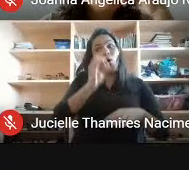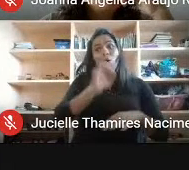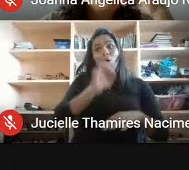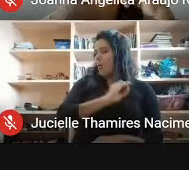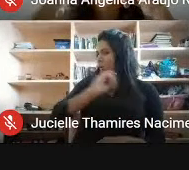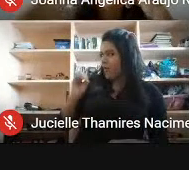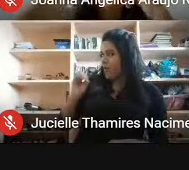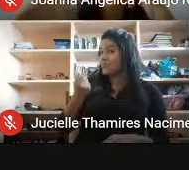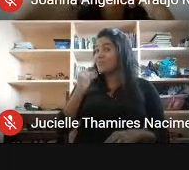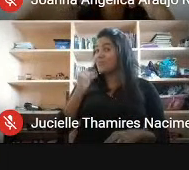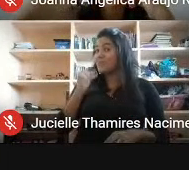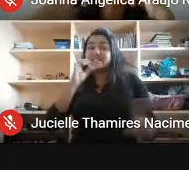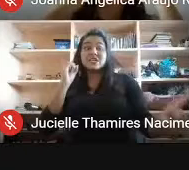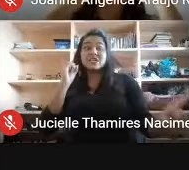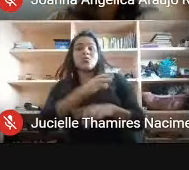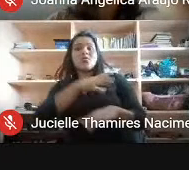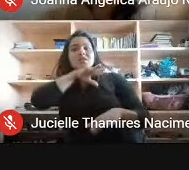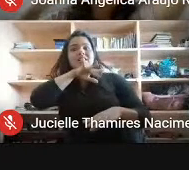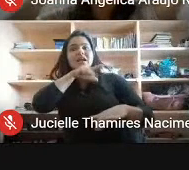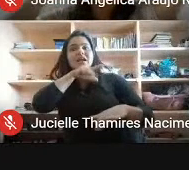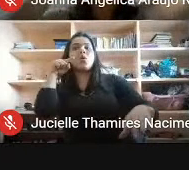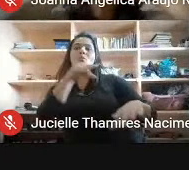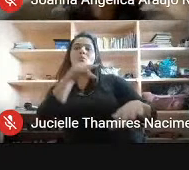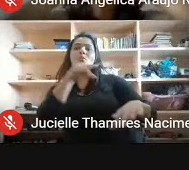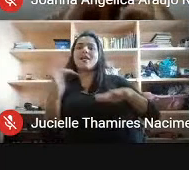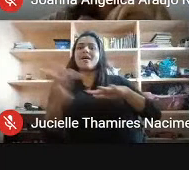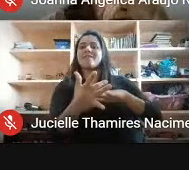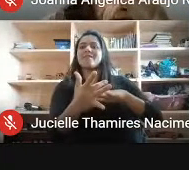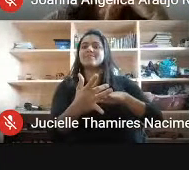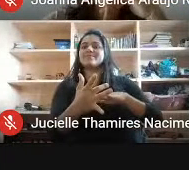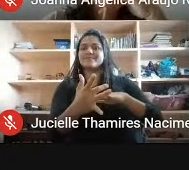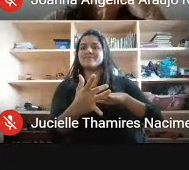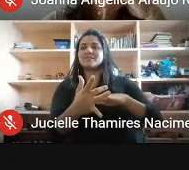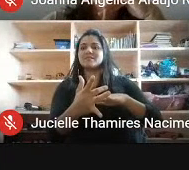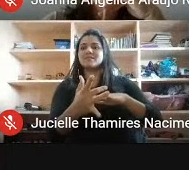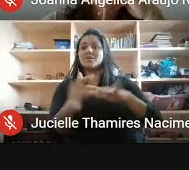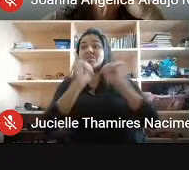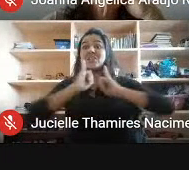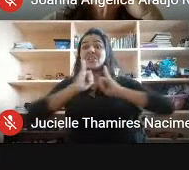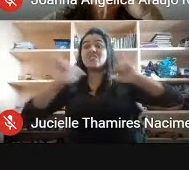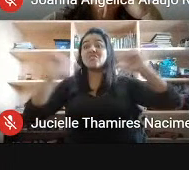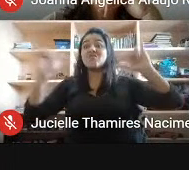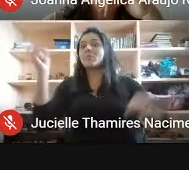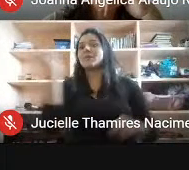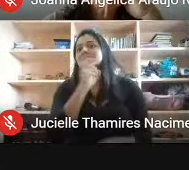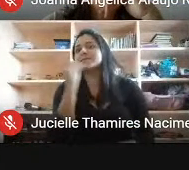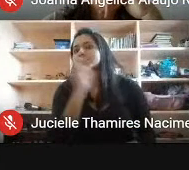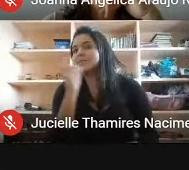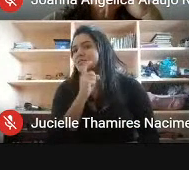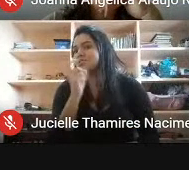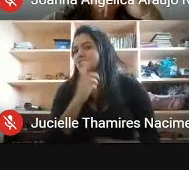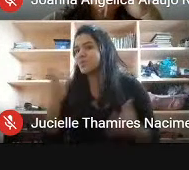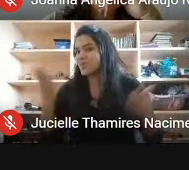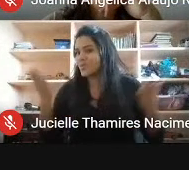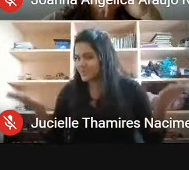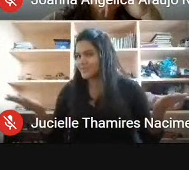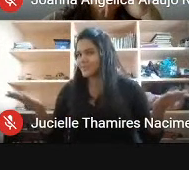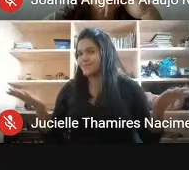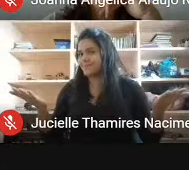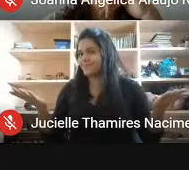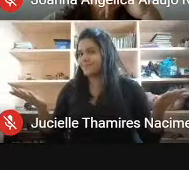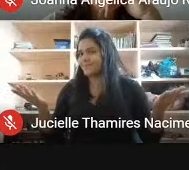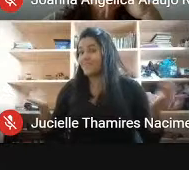desinformação total, das fake news, o que é que você vai fazer? Você vai piorar mais o problema. Então, eu acho que, de maneira